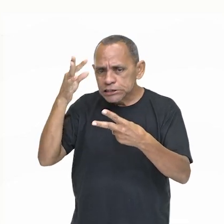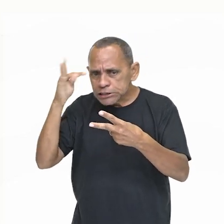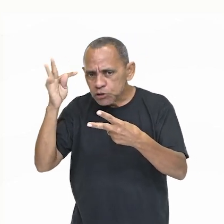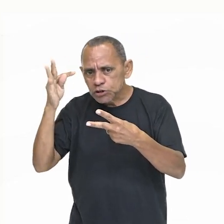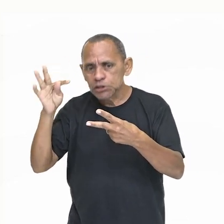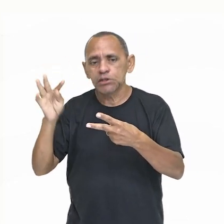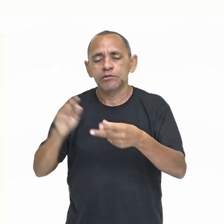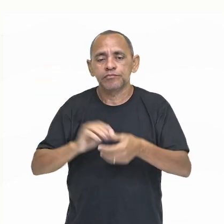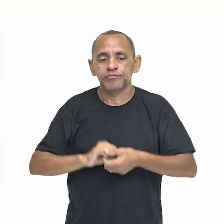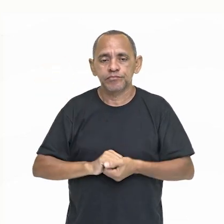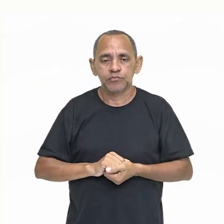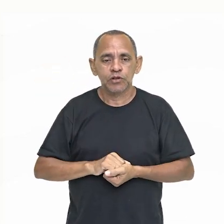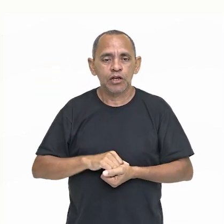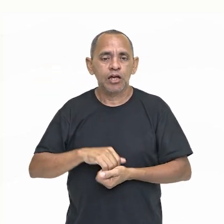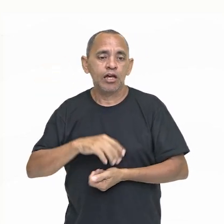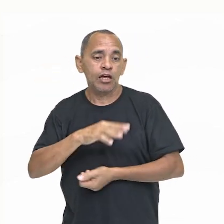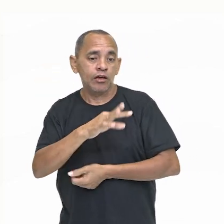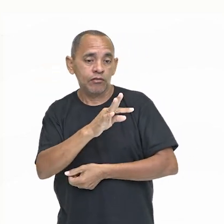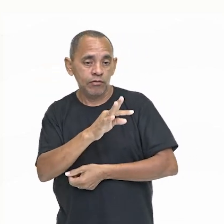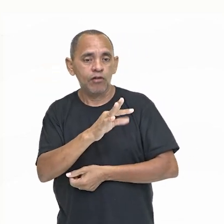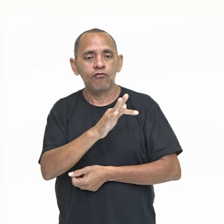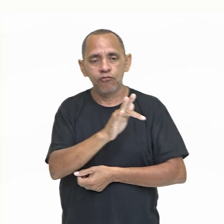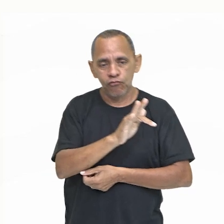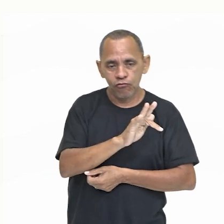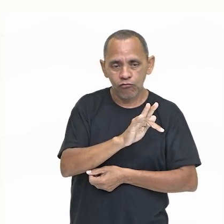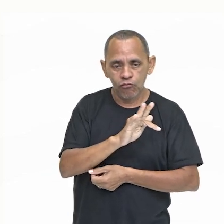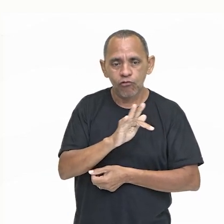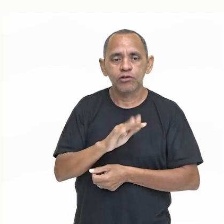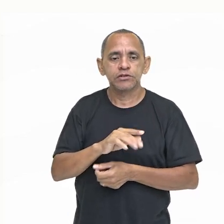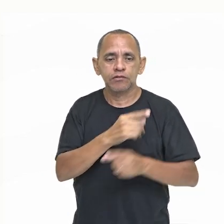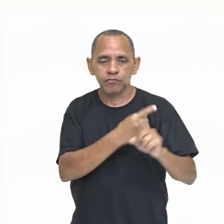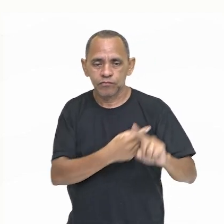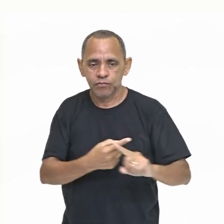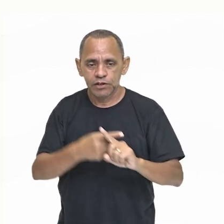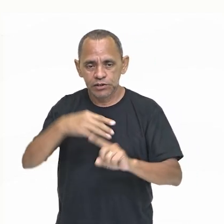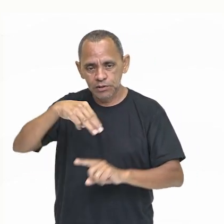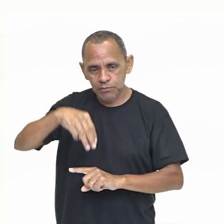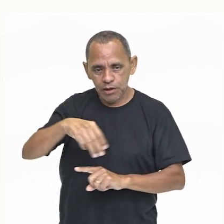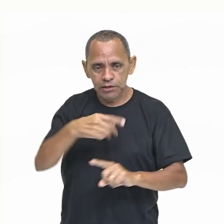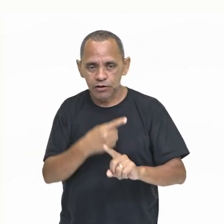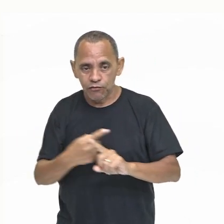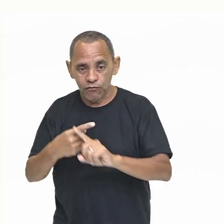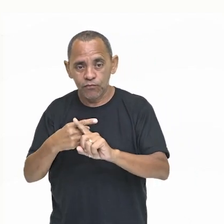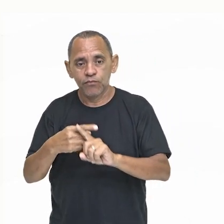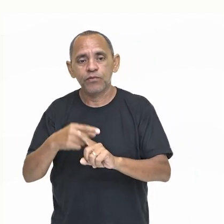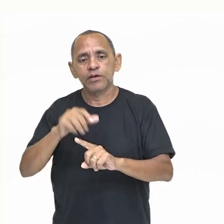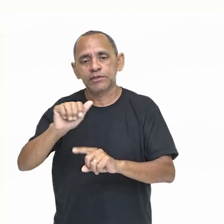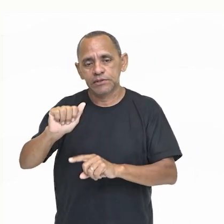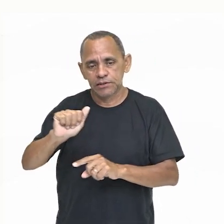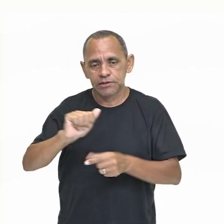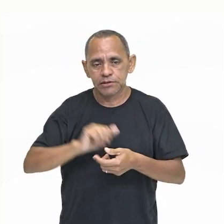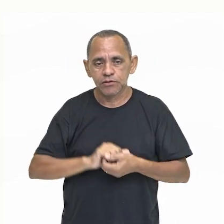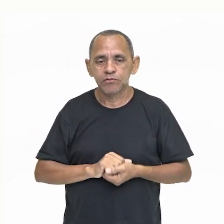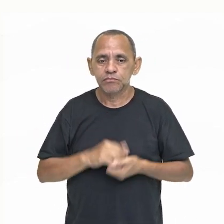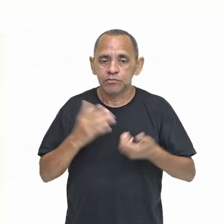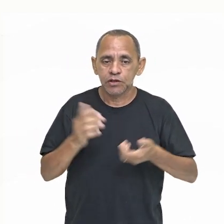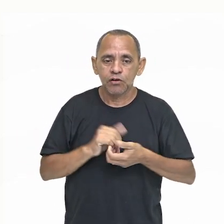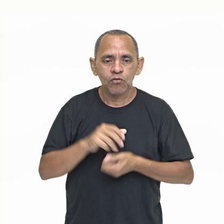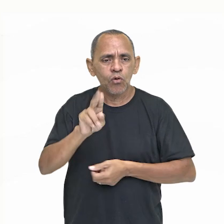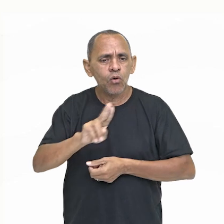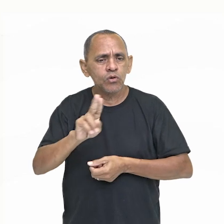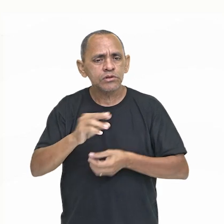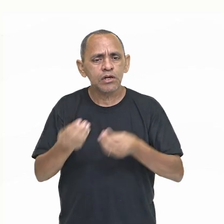Força vai ser igual a massa vezes a aceleração. Ah, mas eu não tenho aceleração, então eu vou utilizar o